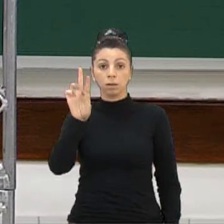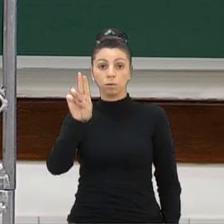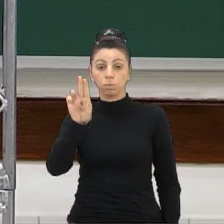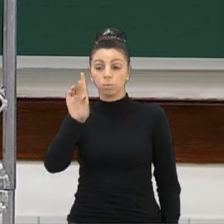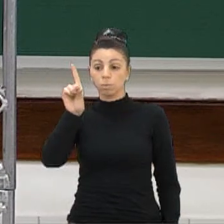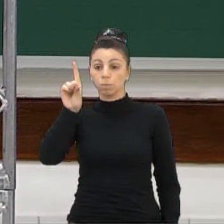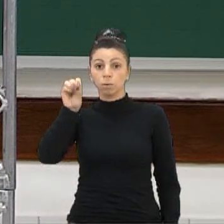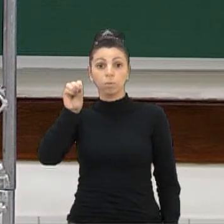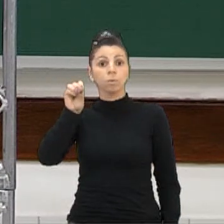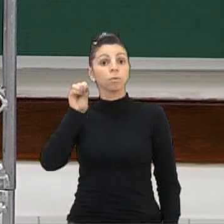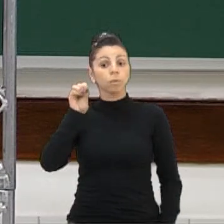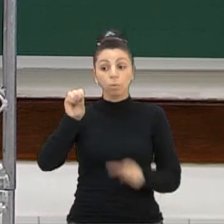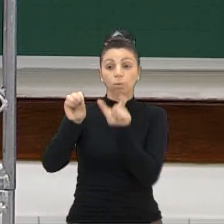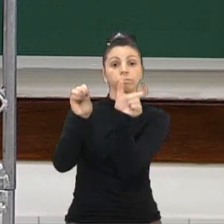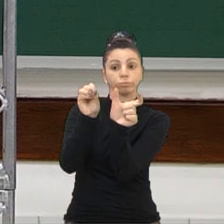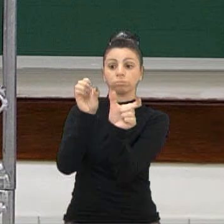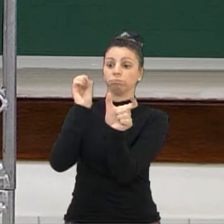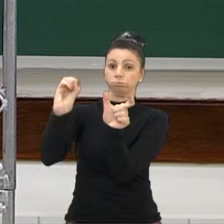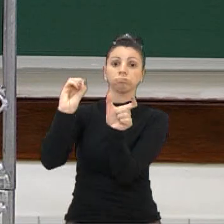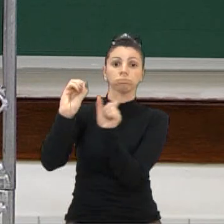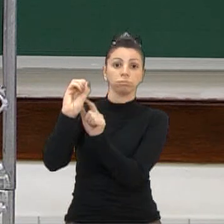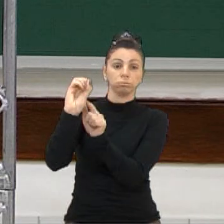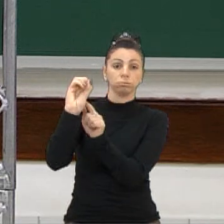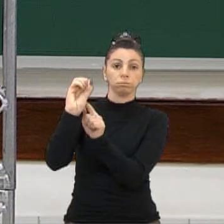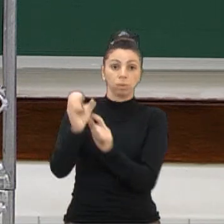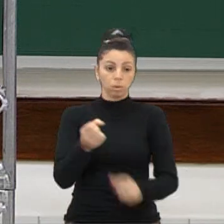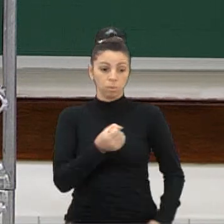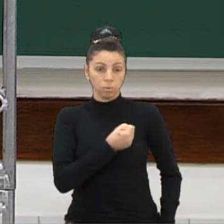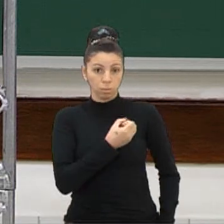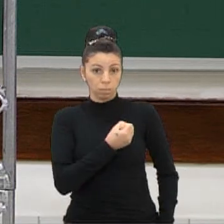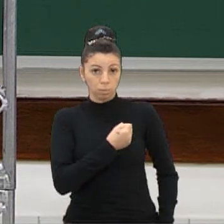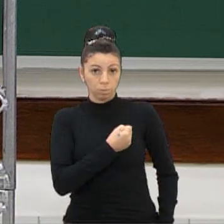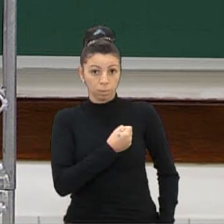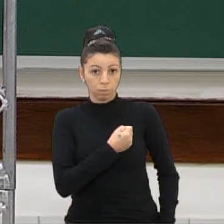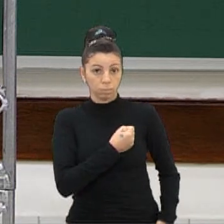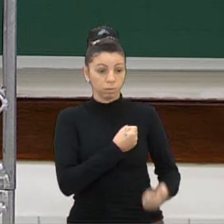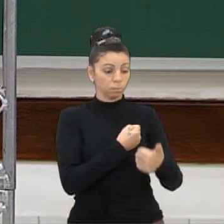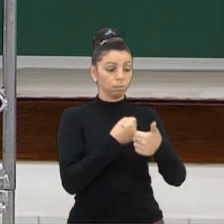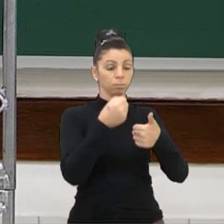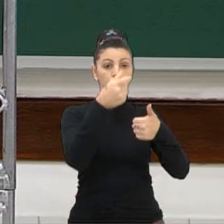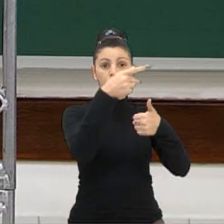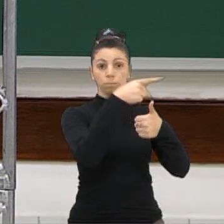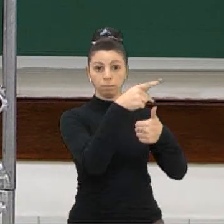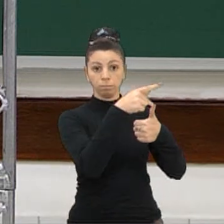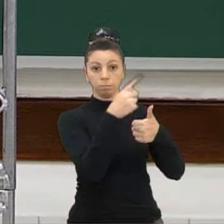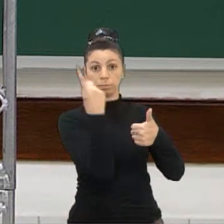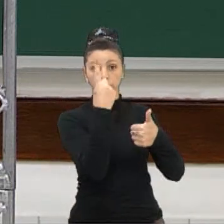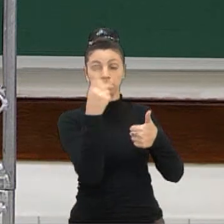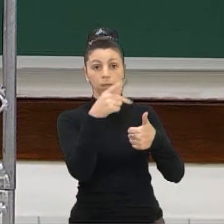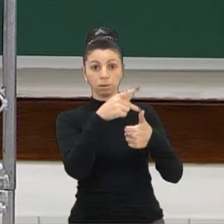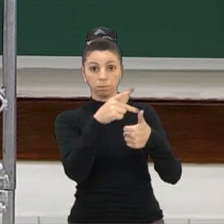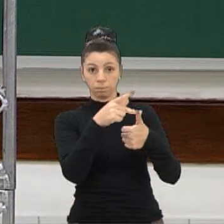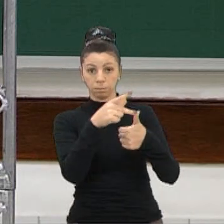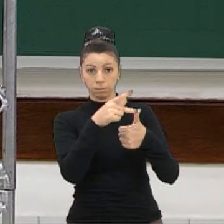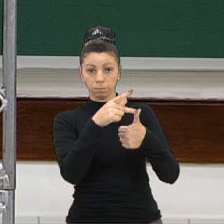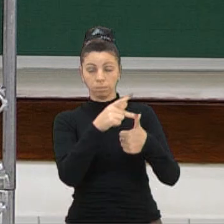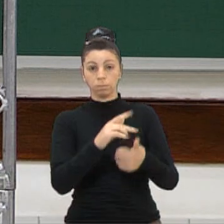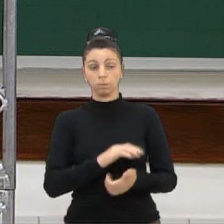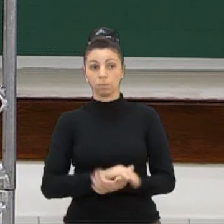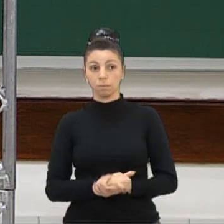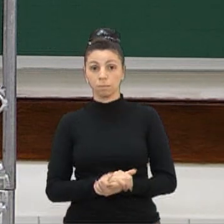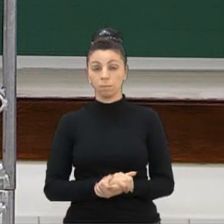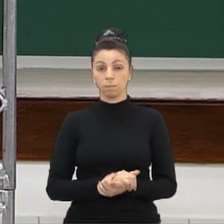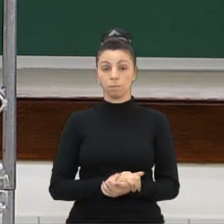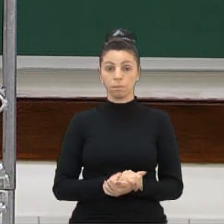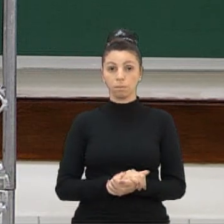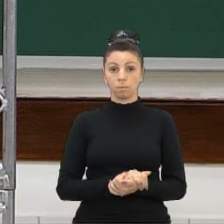primeira pessoa do singular. Por isso que é número, primeira pessoa, né? E é a questão